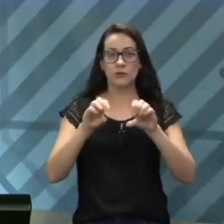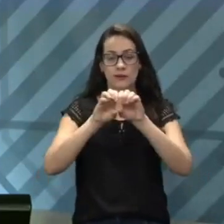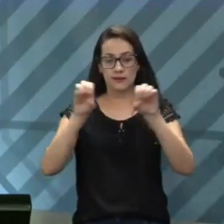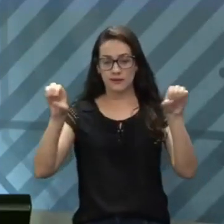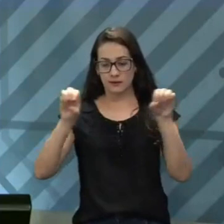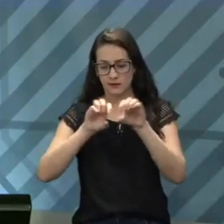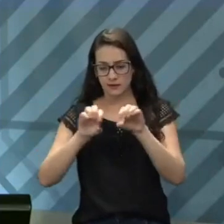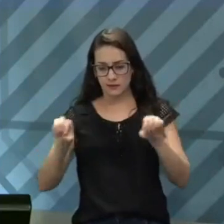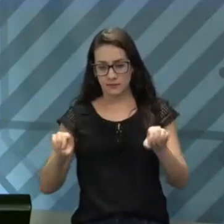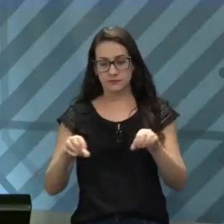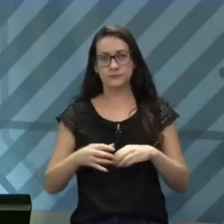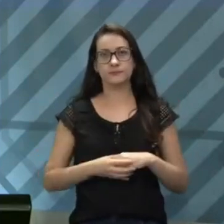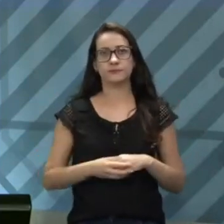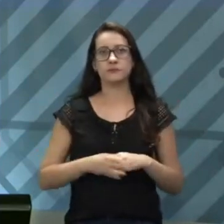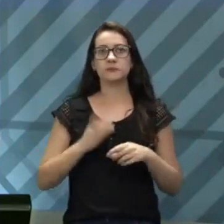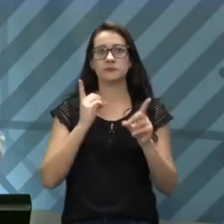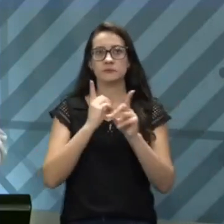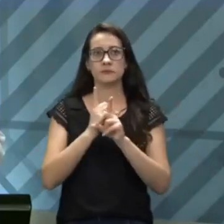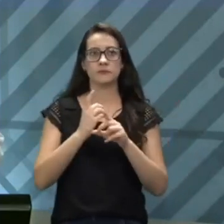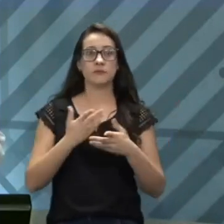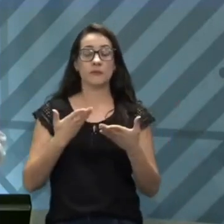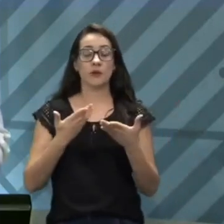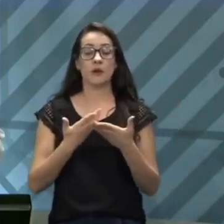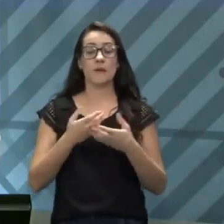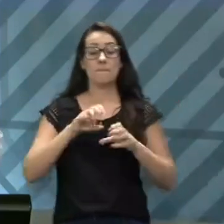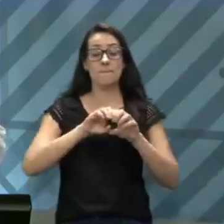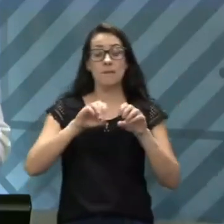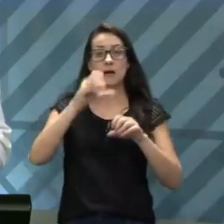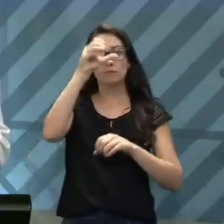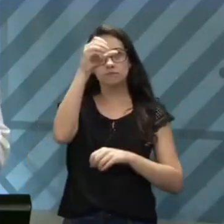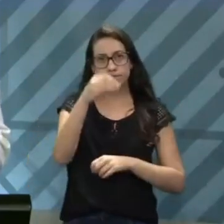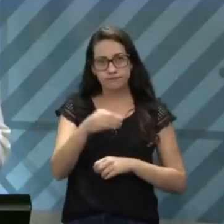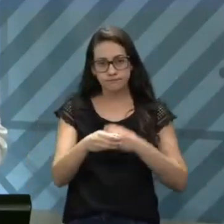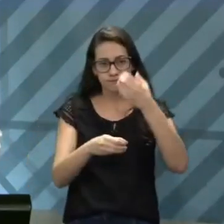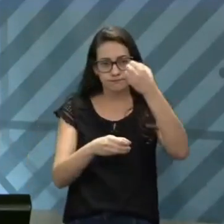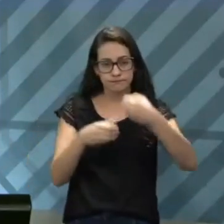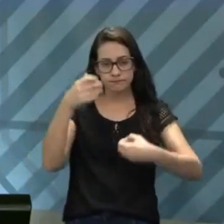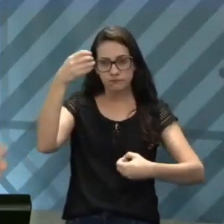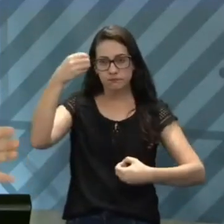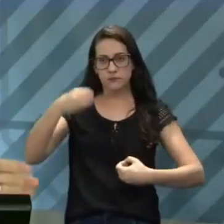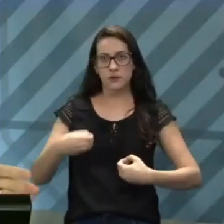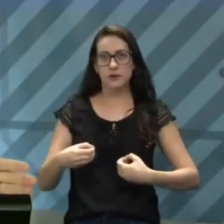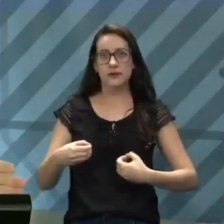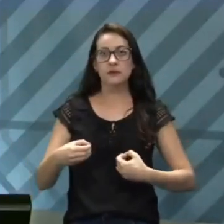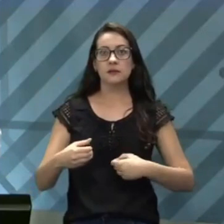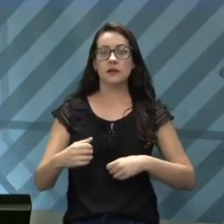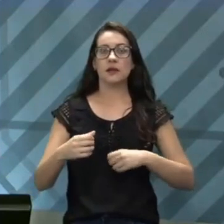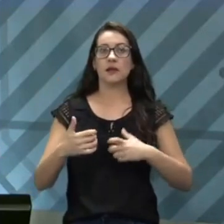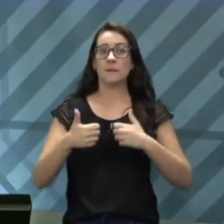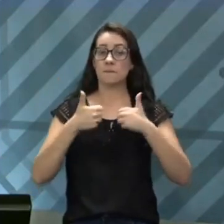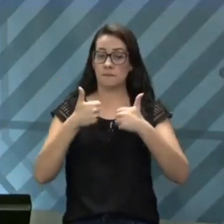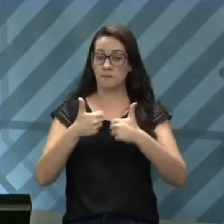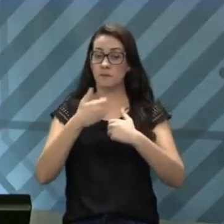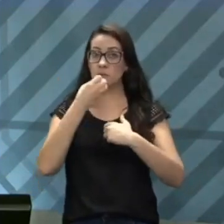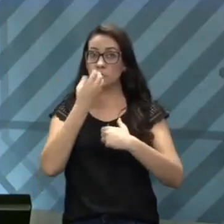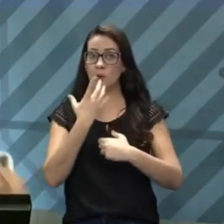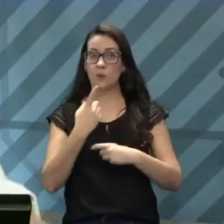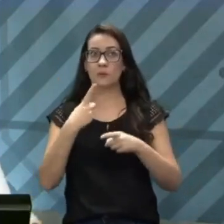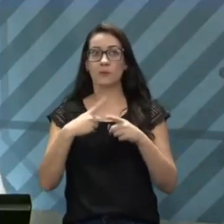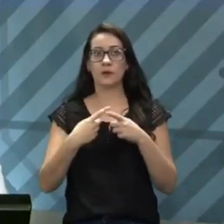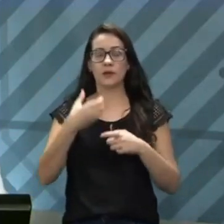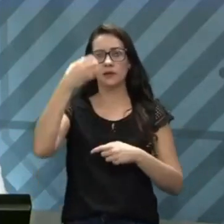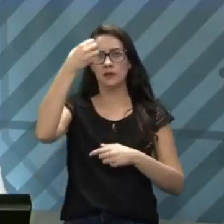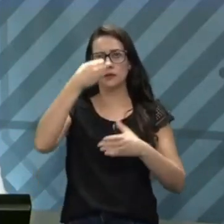transversal que ela está. Já as barras verticais, elas são consideradas com boa aderência, porque elas atravessam